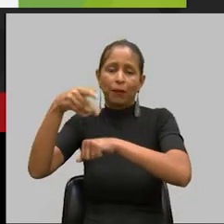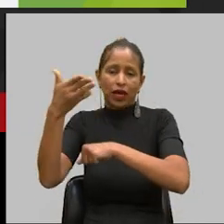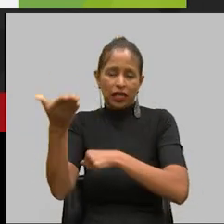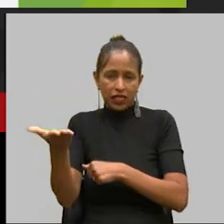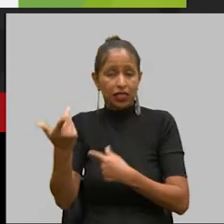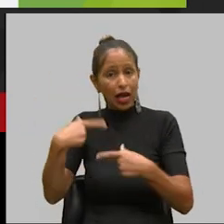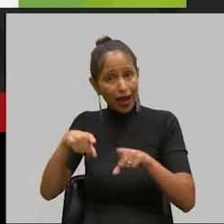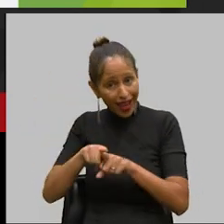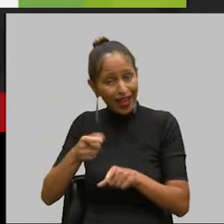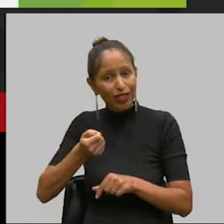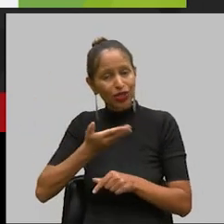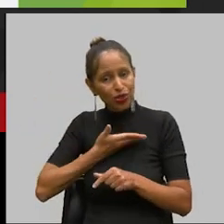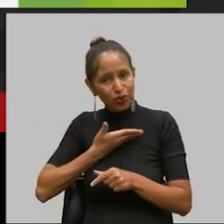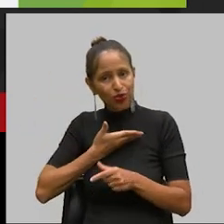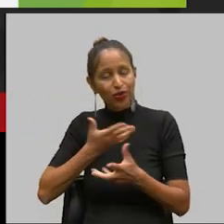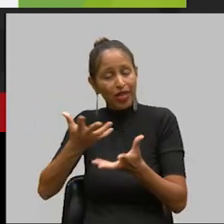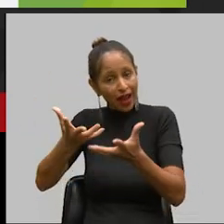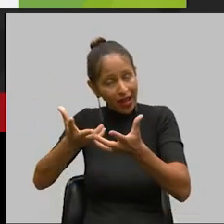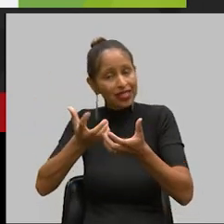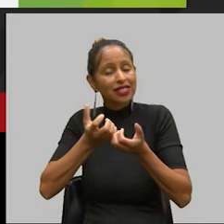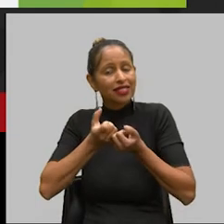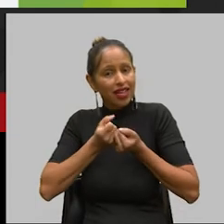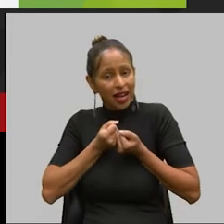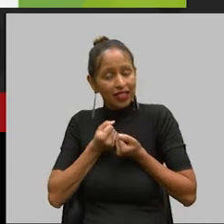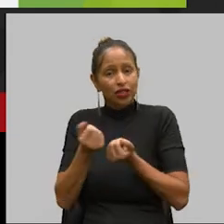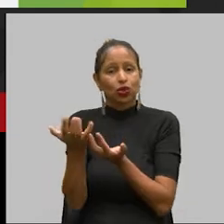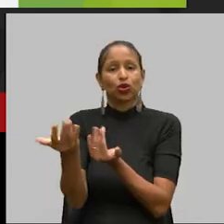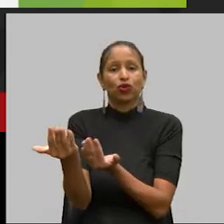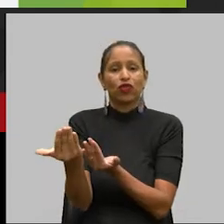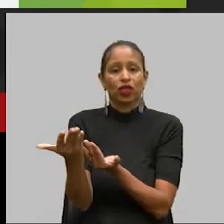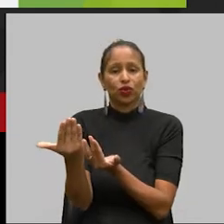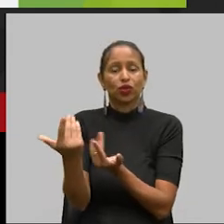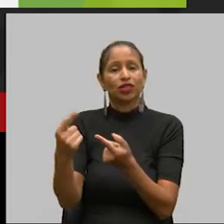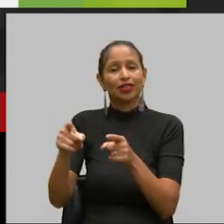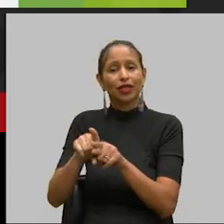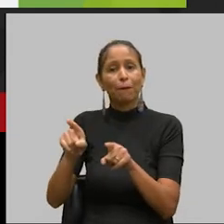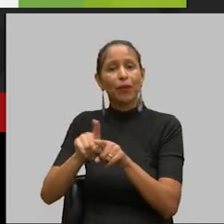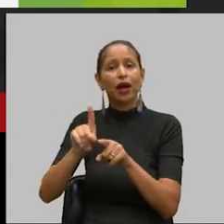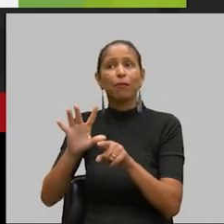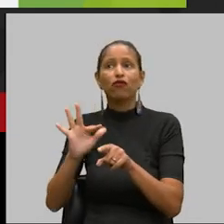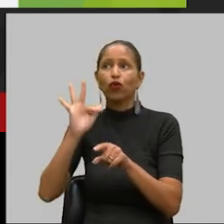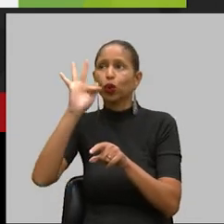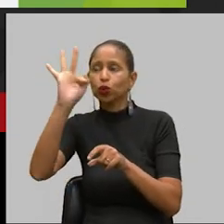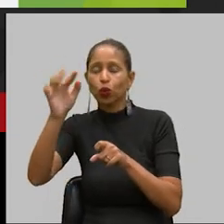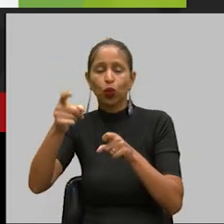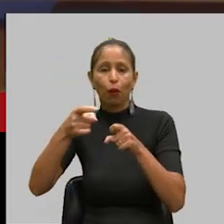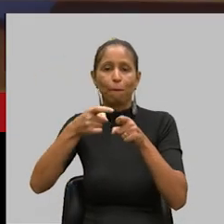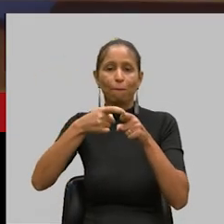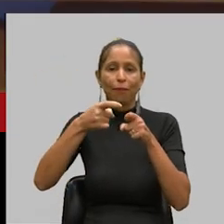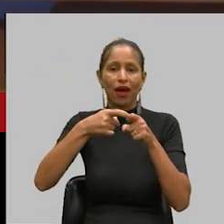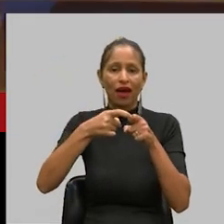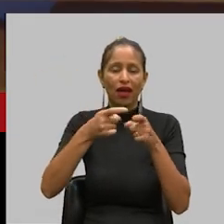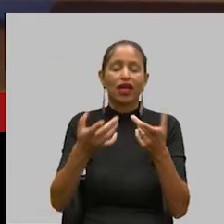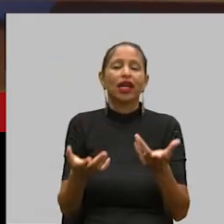né que acolhe a nossa juventude para também virar médicos e médicas